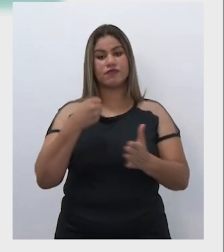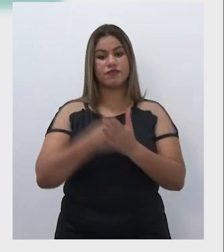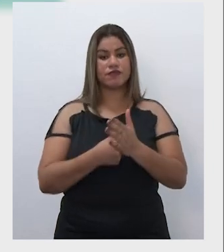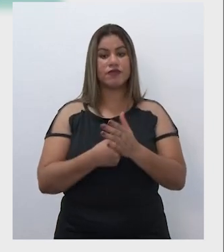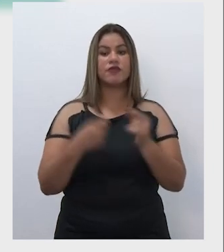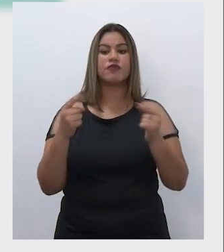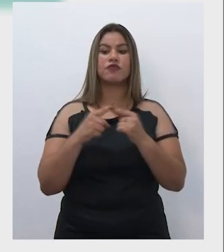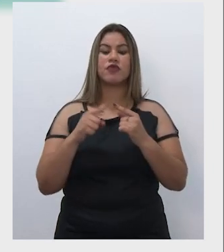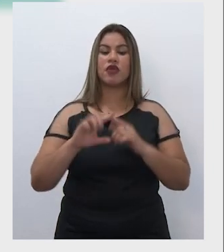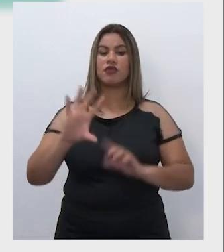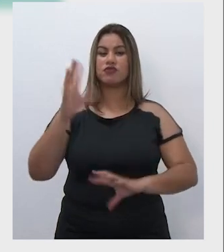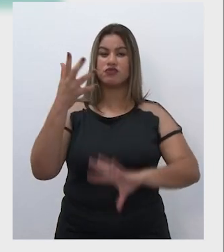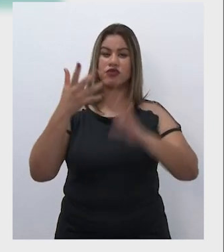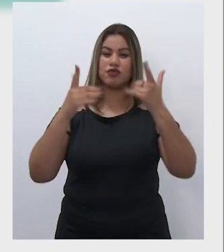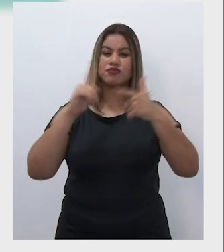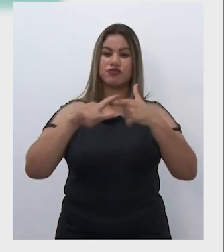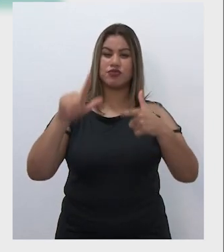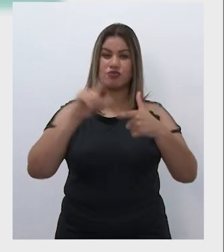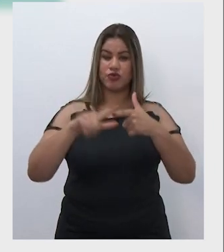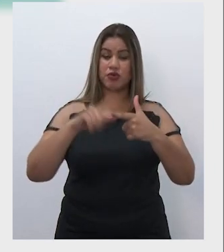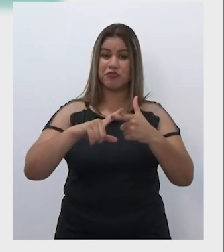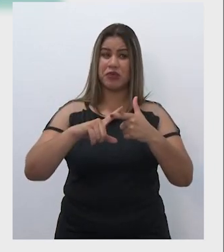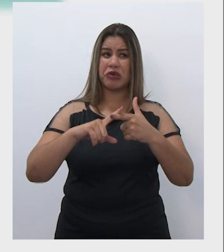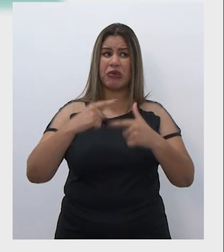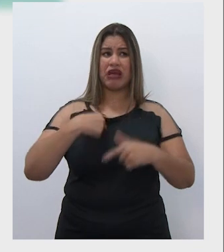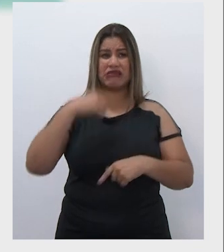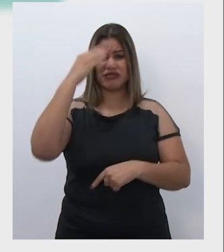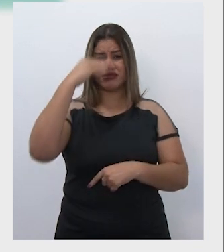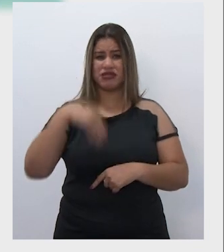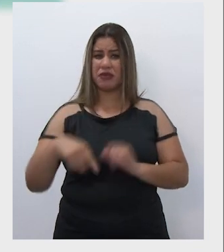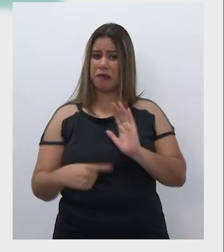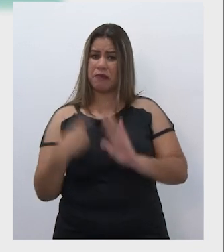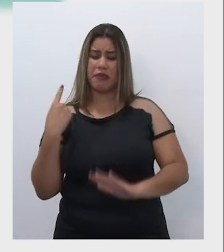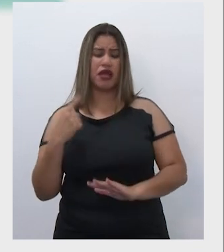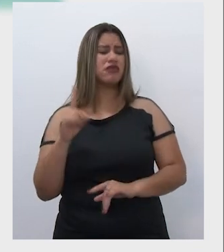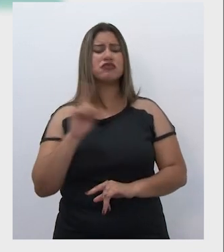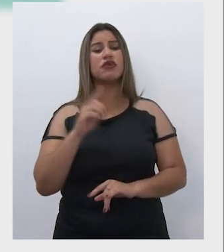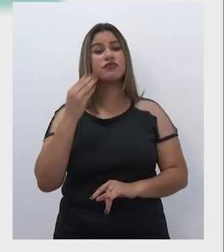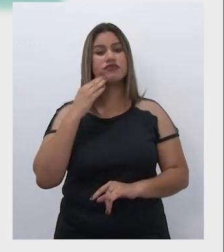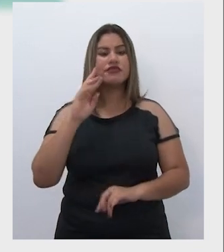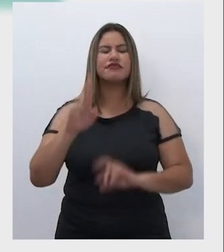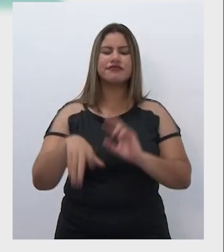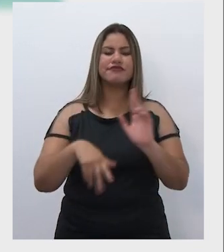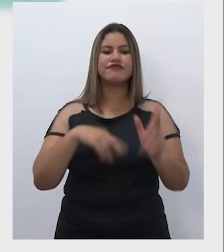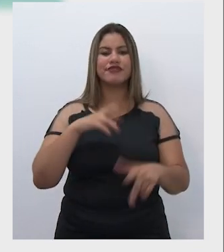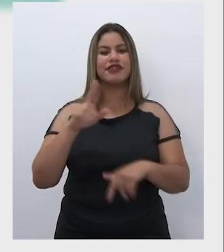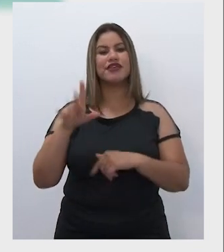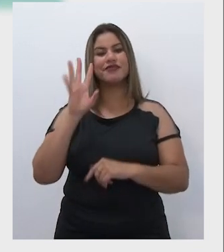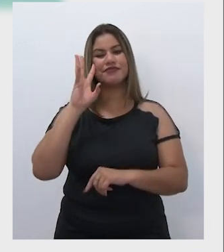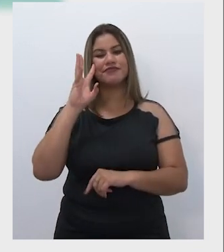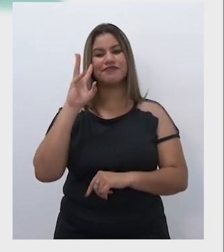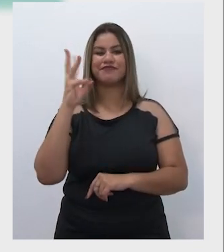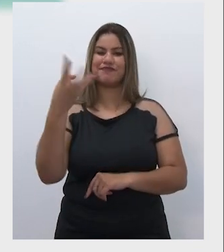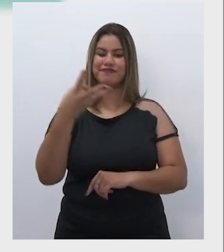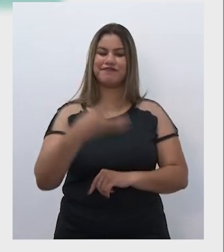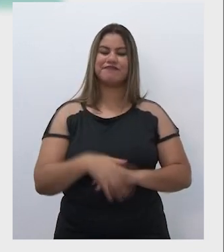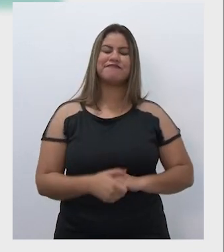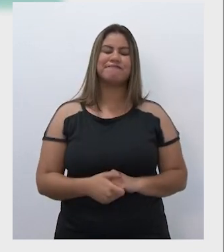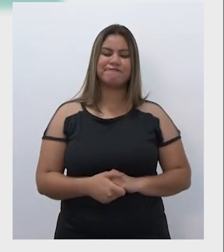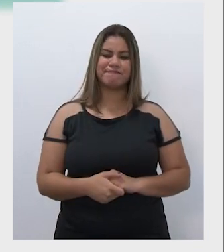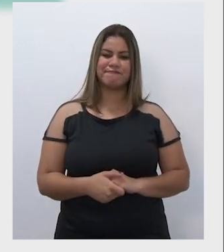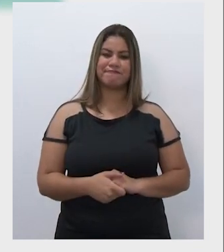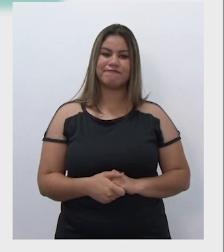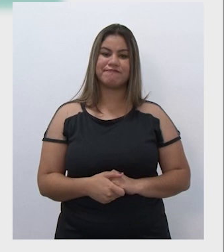perseverar diante de obstáculos e problemas e buscar diferentes soluções caso a situação não resolva-se numa